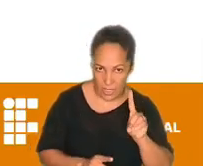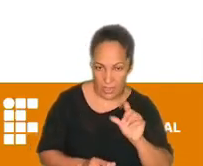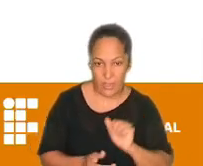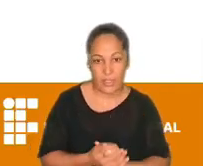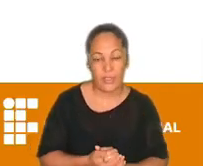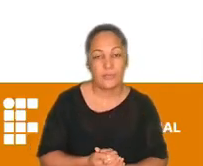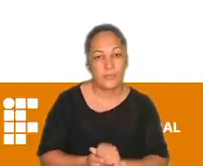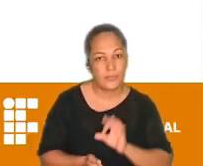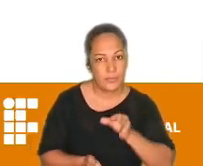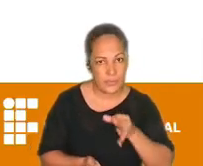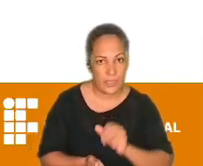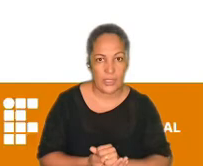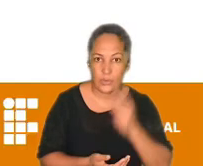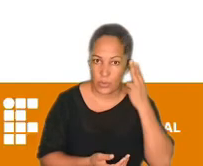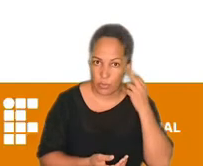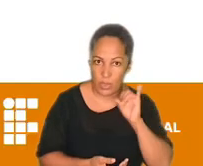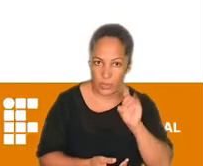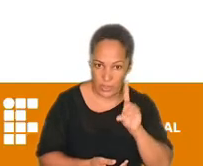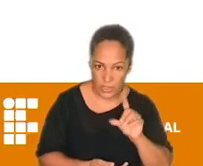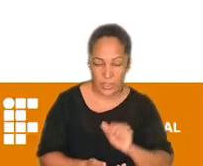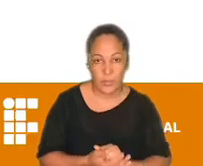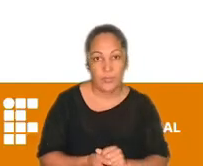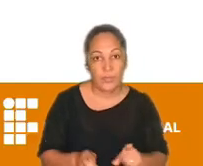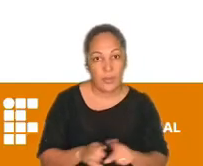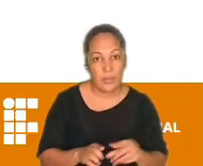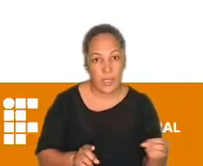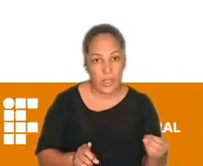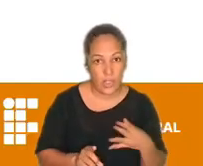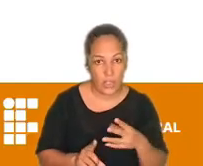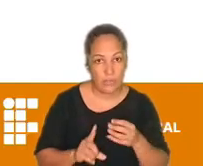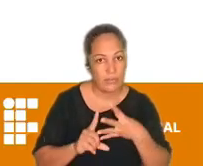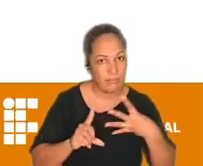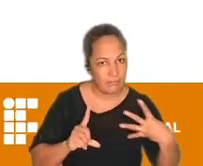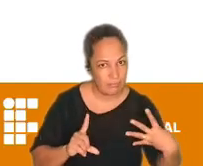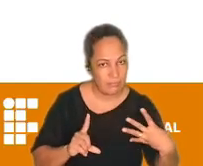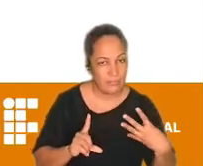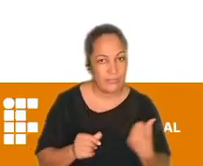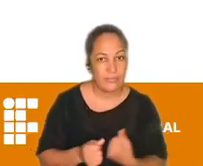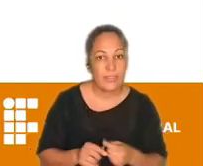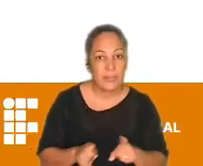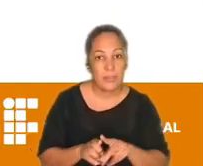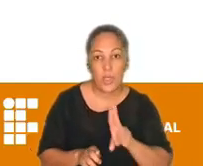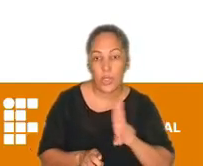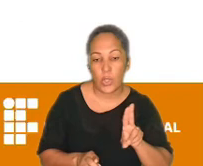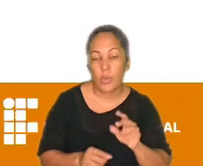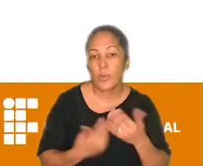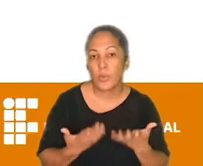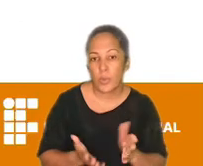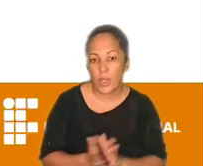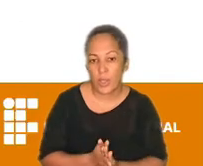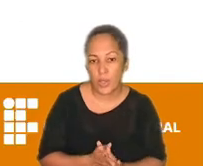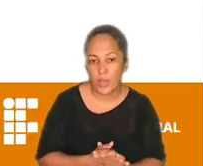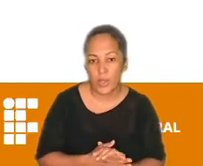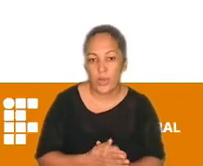registro normal, e essa nova tabela, o nome dela será uma conjunção entre